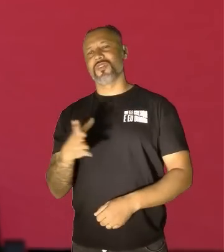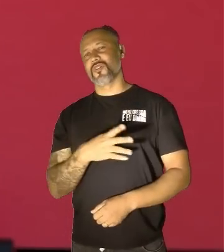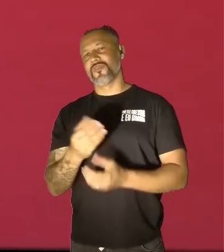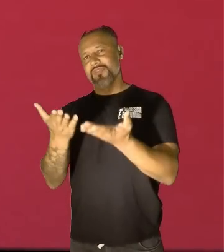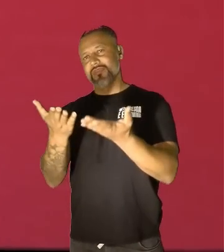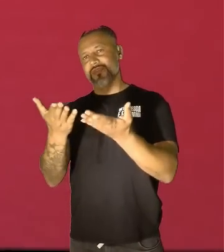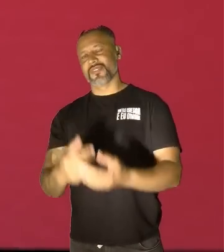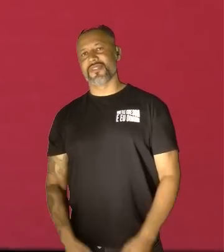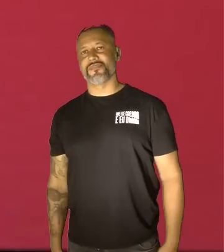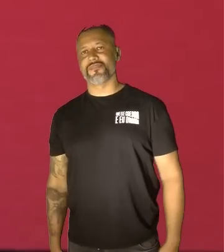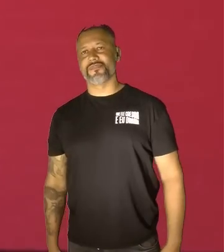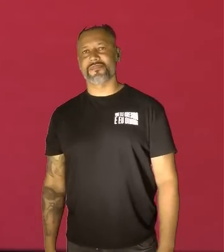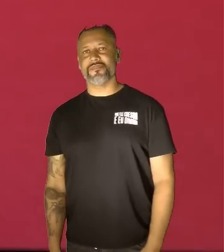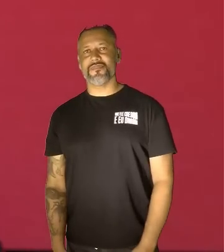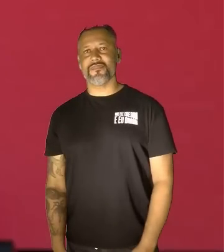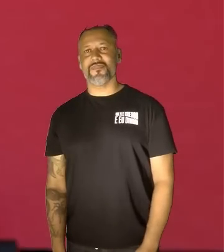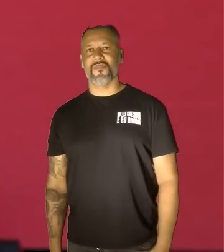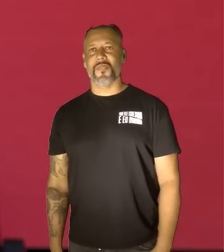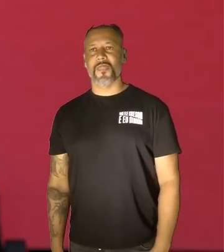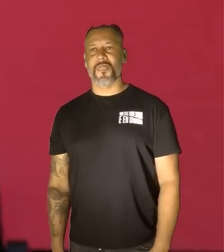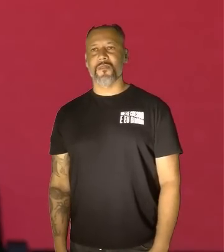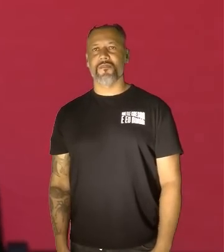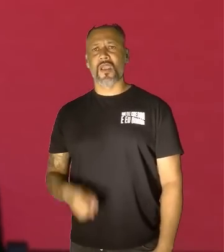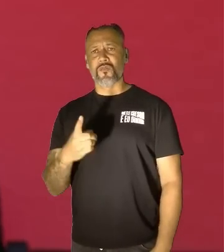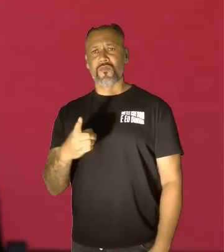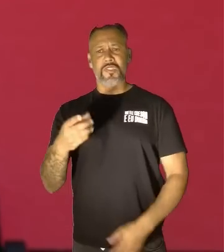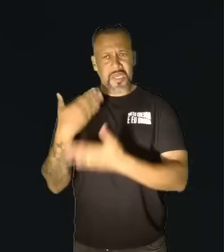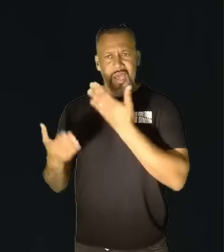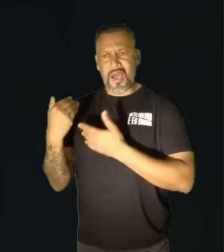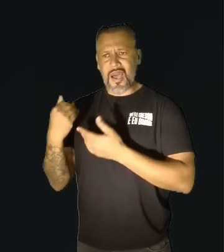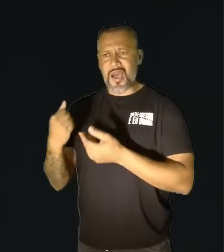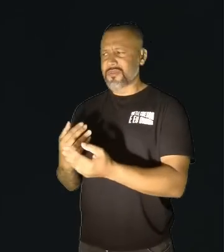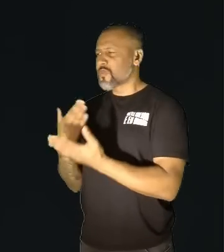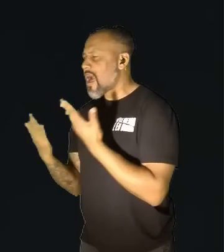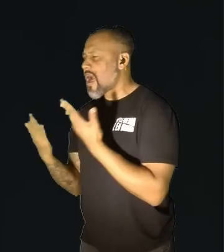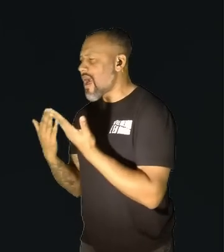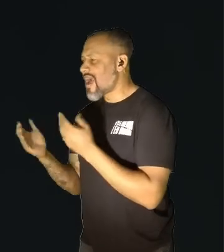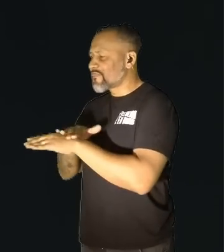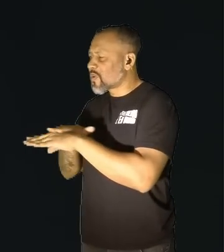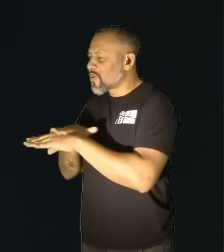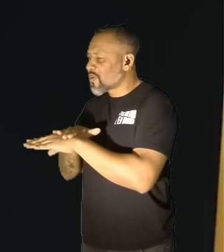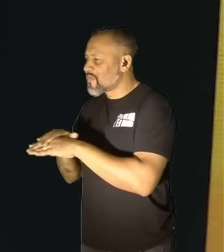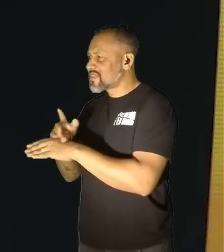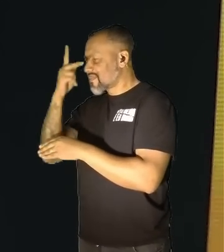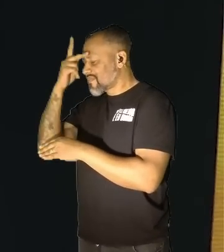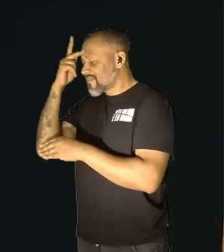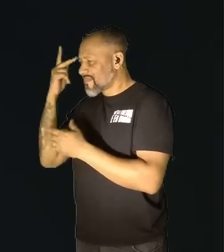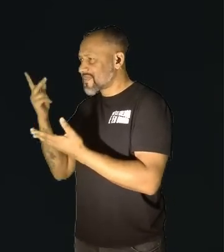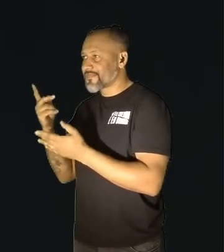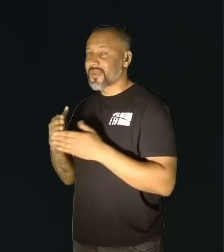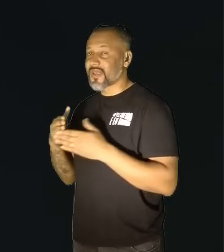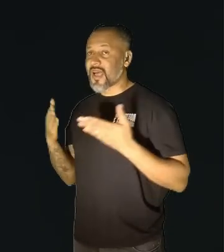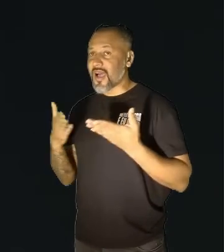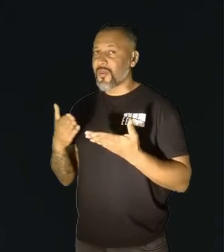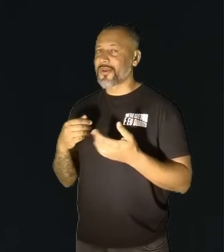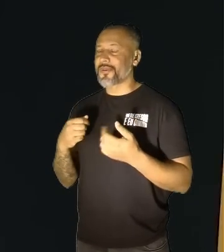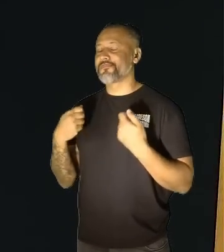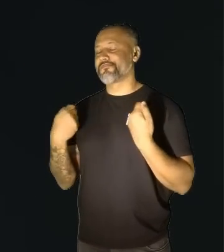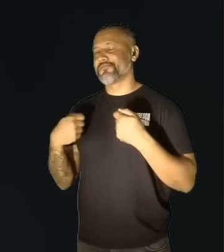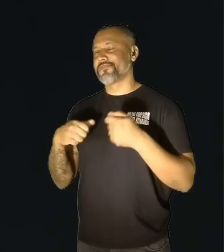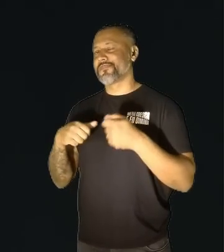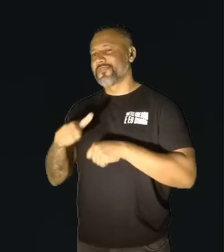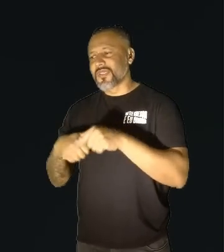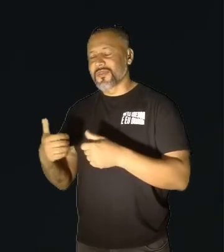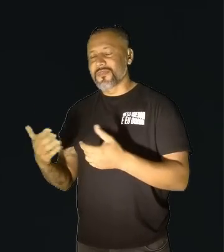Tem conversa que servia no passado e esse ano não serve mais. Tem pessoas que andavam com você até poucos anos, mas nesse momento elas